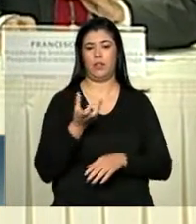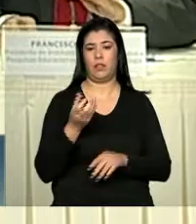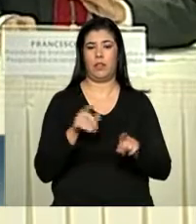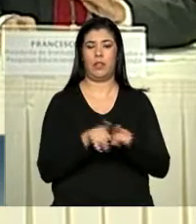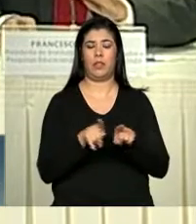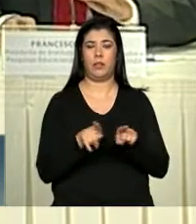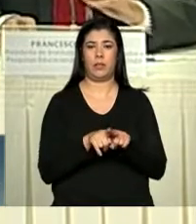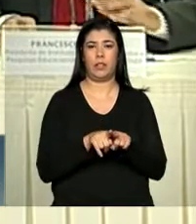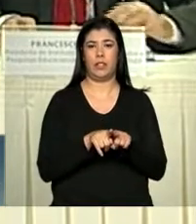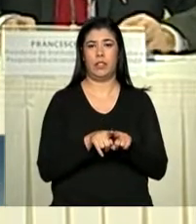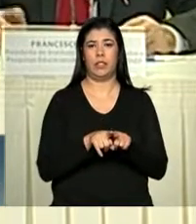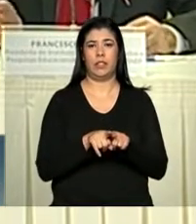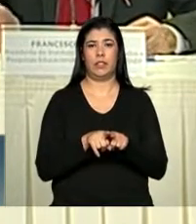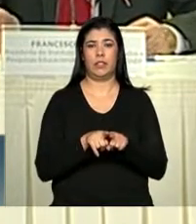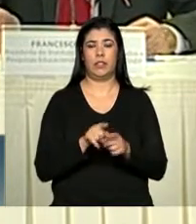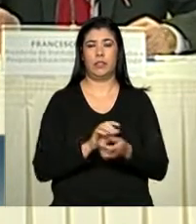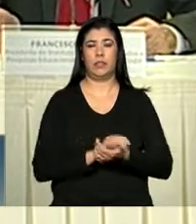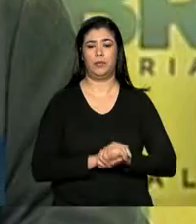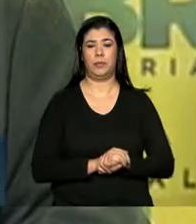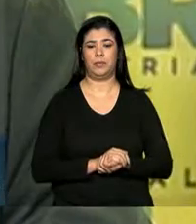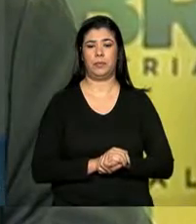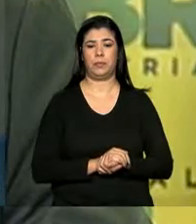também